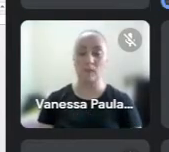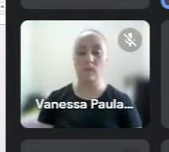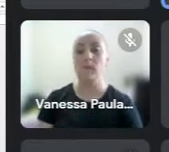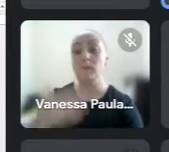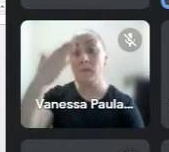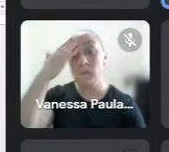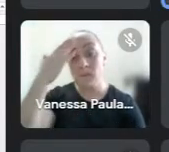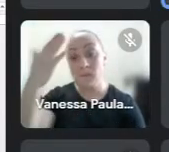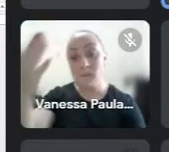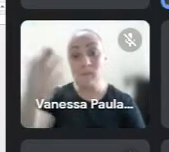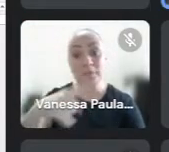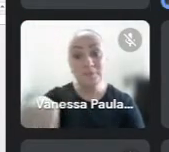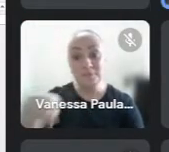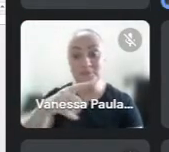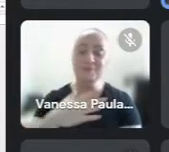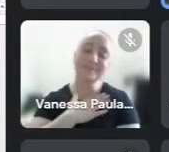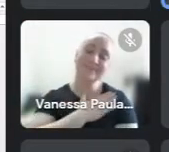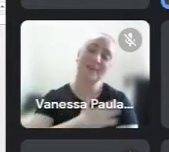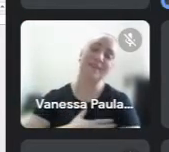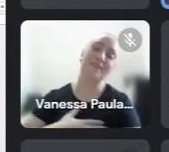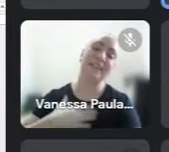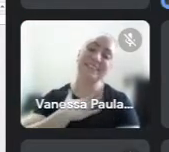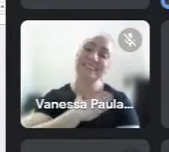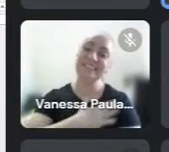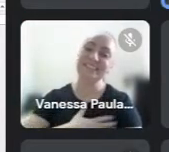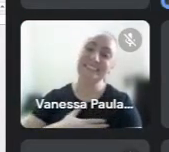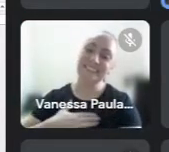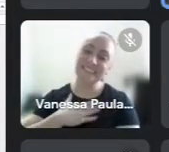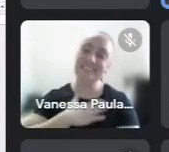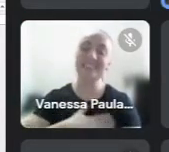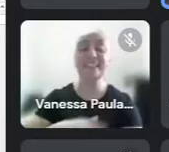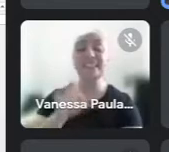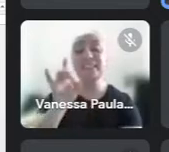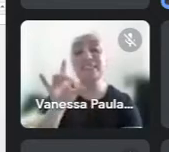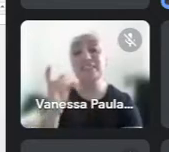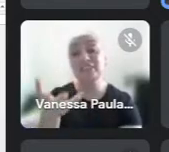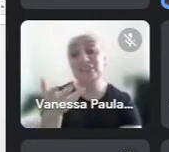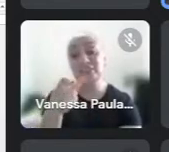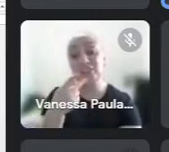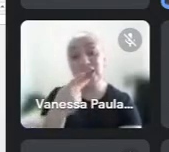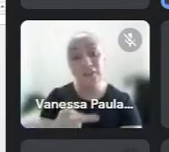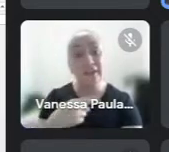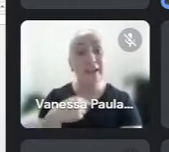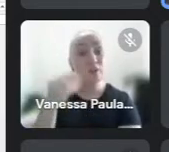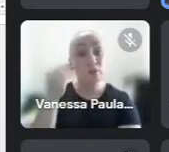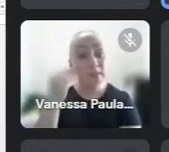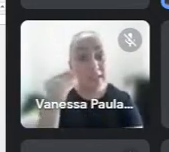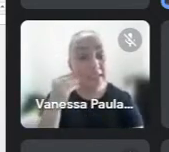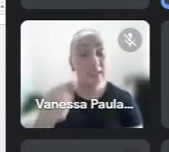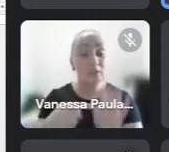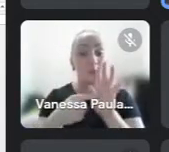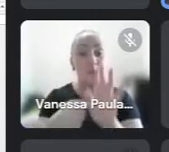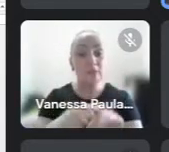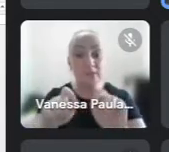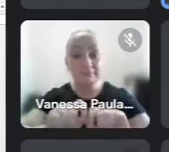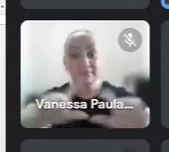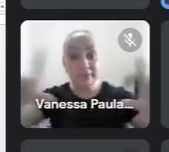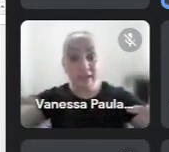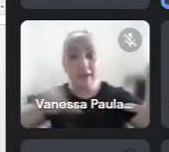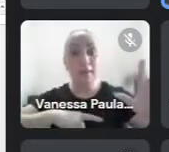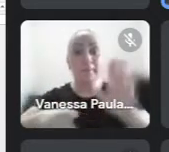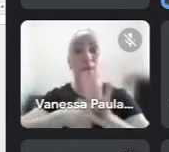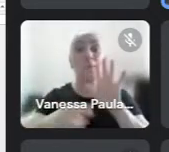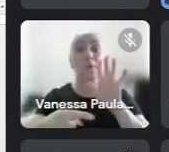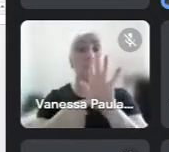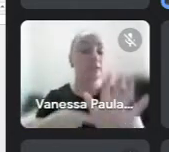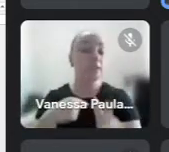Obrigada, gente. É um prazerzão, mas... só quero dizer que eu estou tentando colocar no modo apresentação e não está saindo dessa forma que